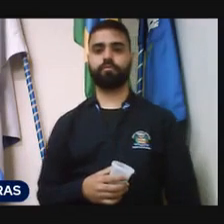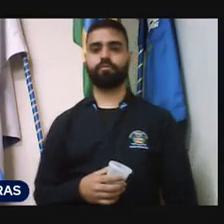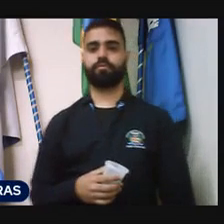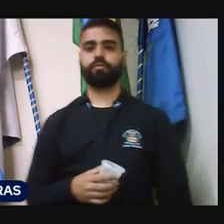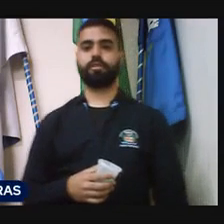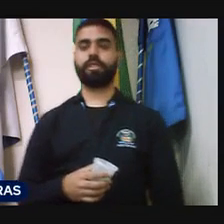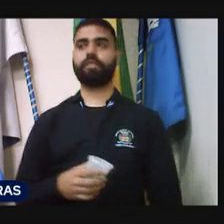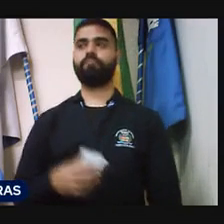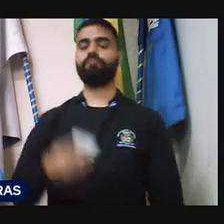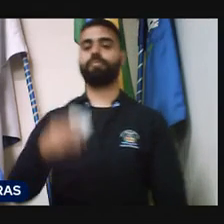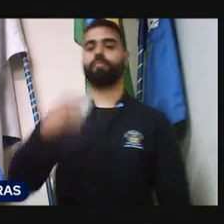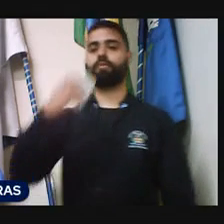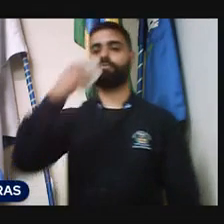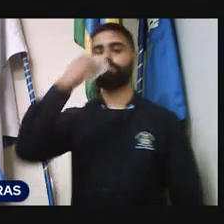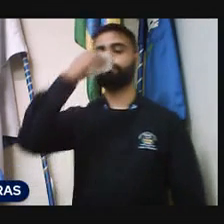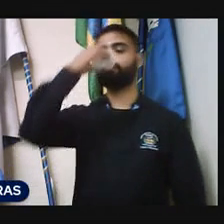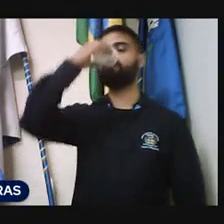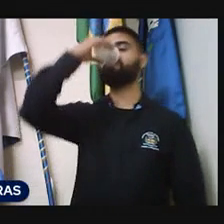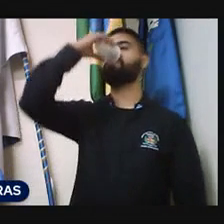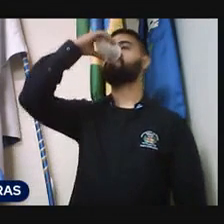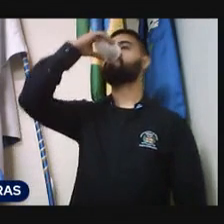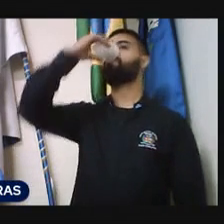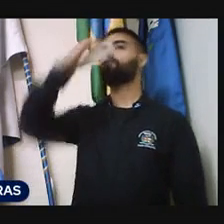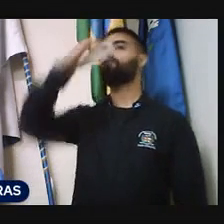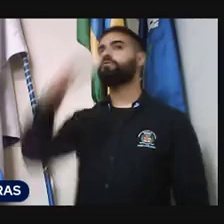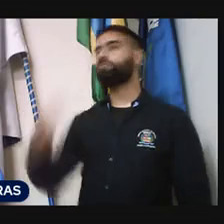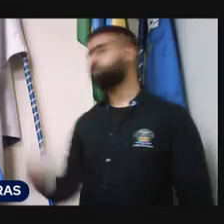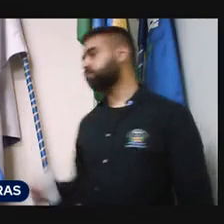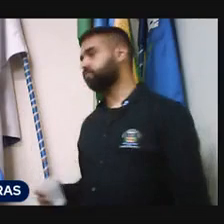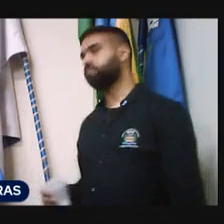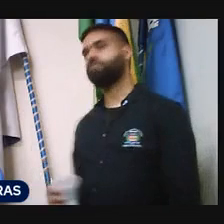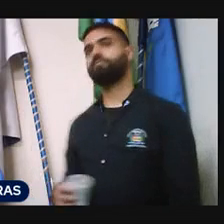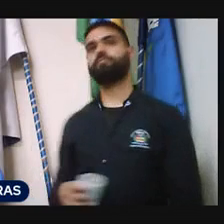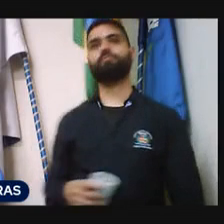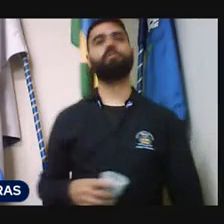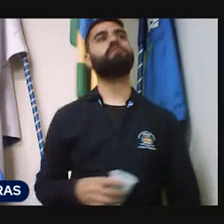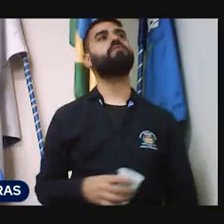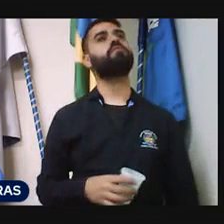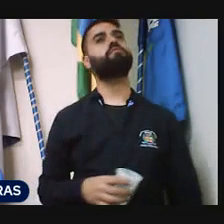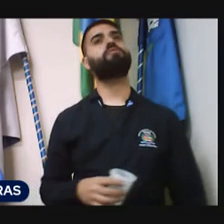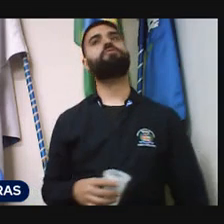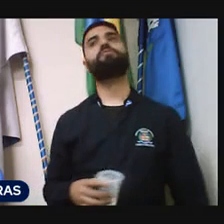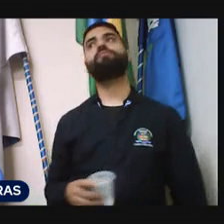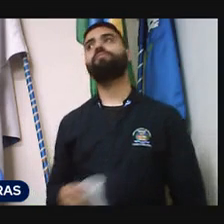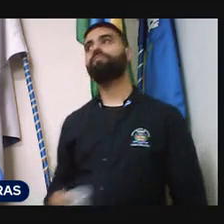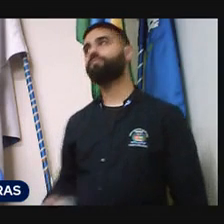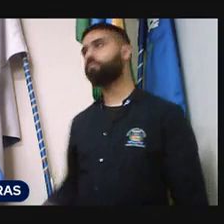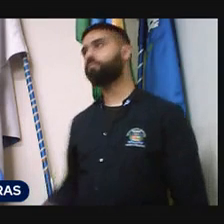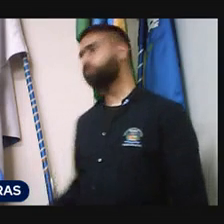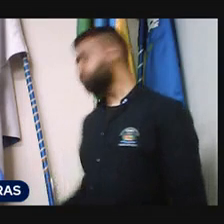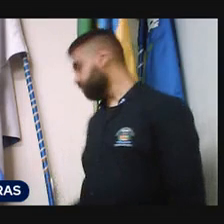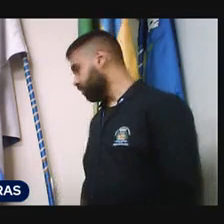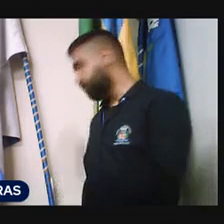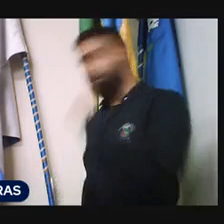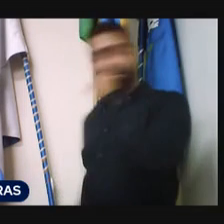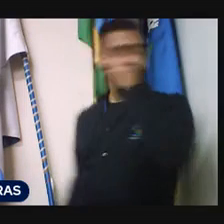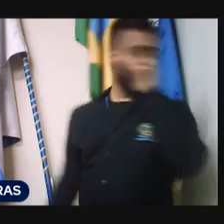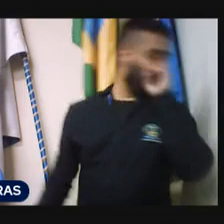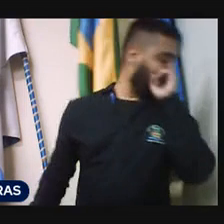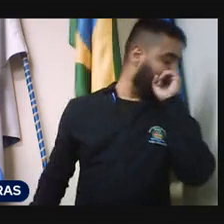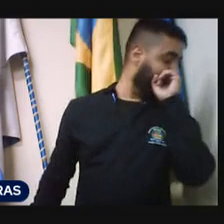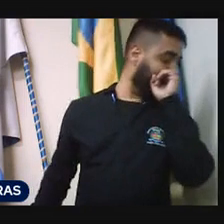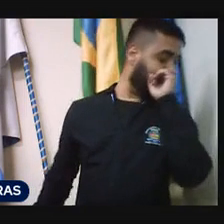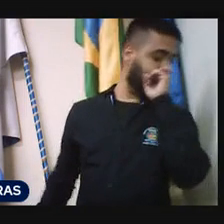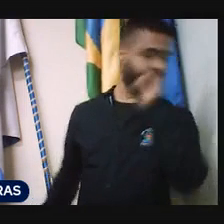Eduardo hanke Fabiane Vasconcellos Presidente Vereador Padre Antônio José Amauri Ferreira